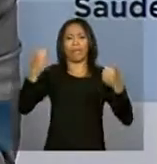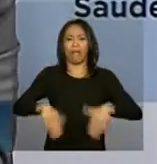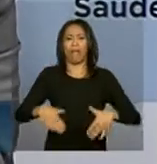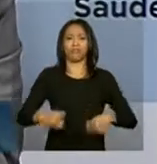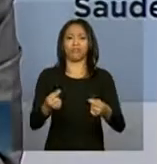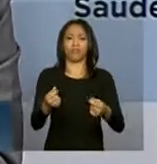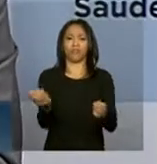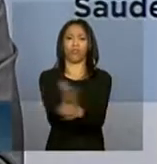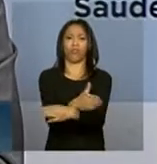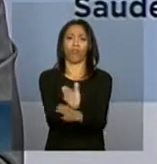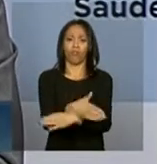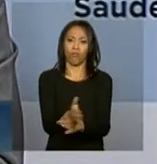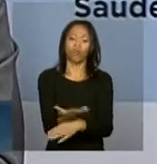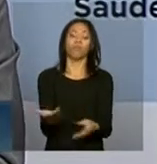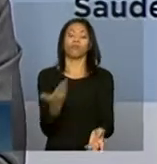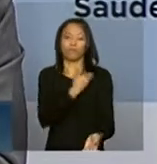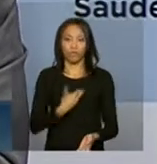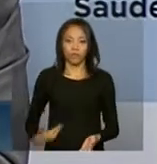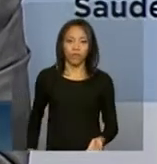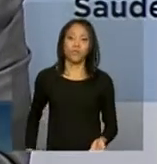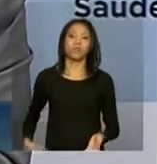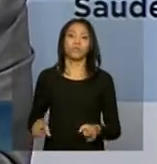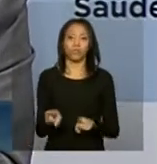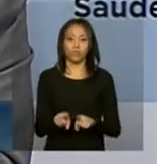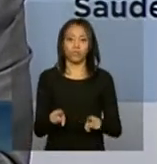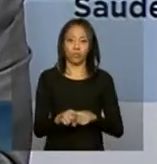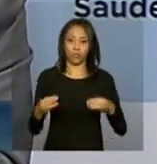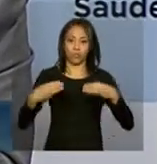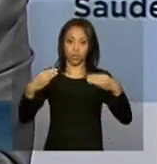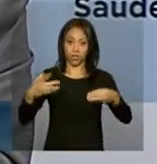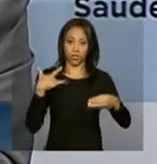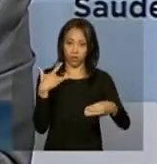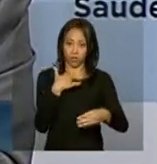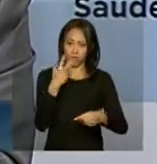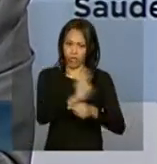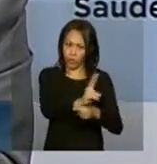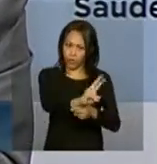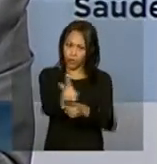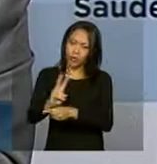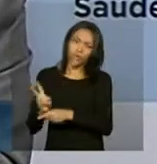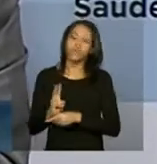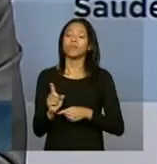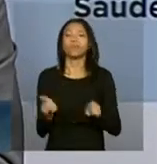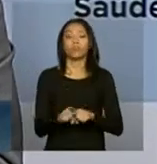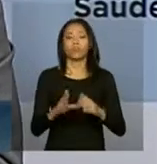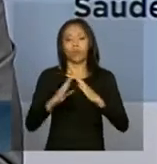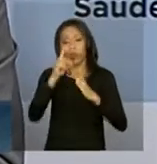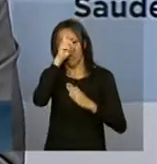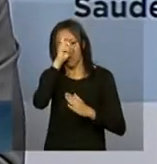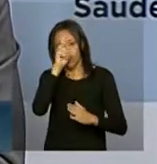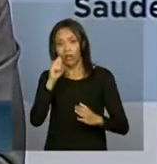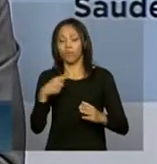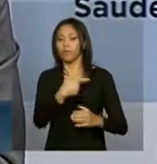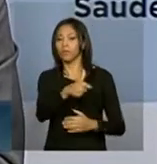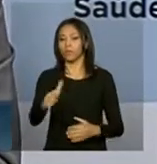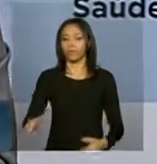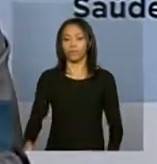continuar com a ação do Ministério da Saúde sobre municípios, estados, clínicas privadas, hospitais credenciados ao